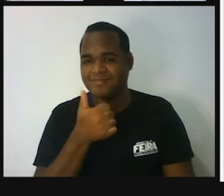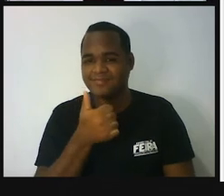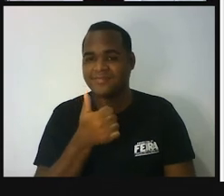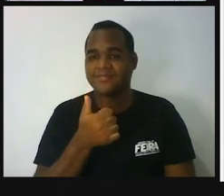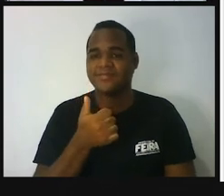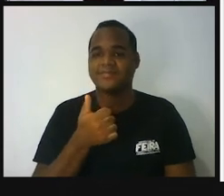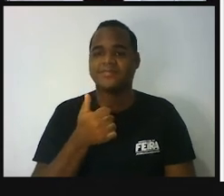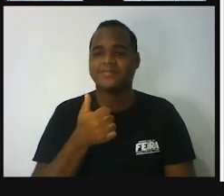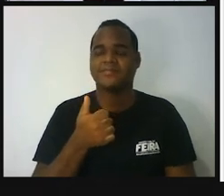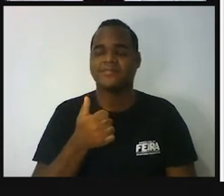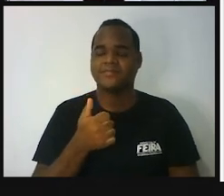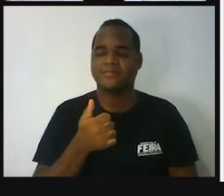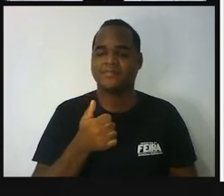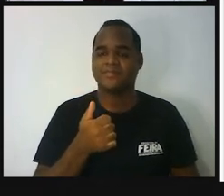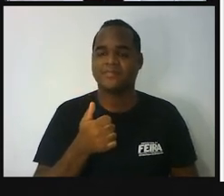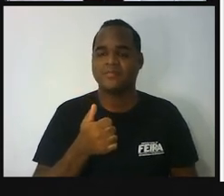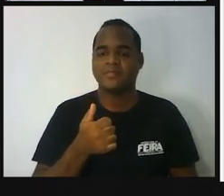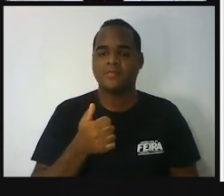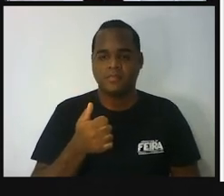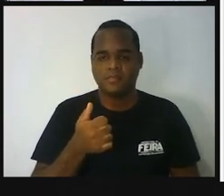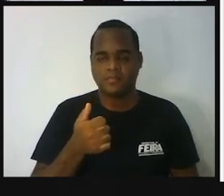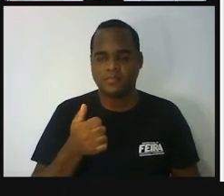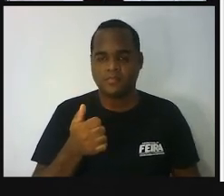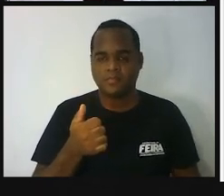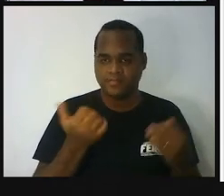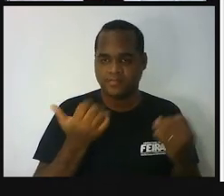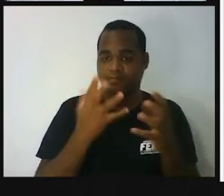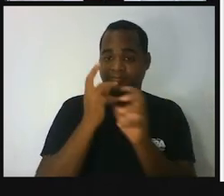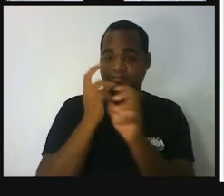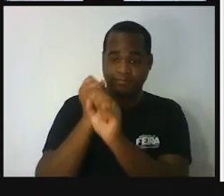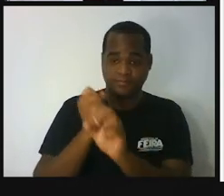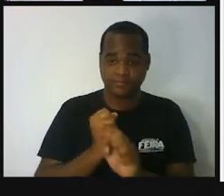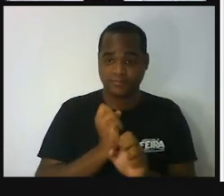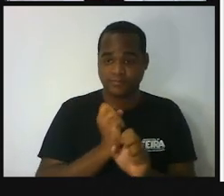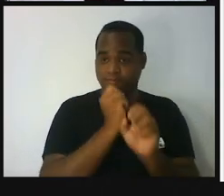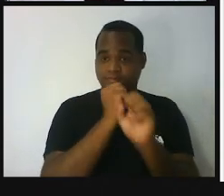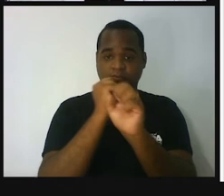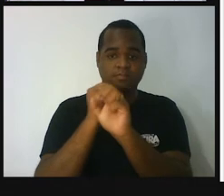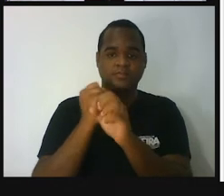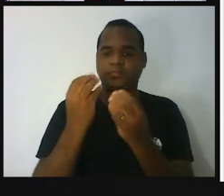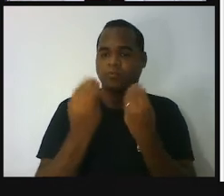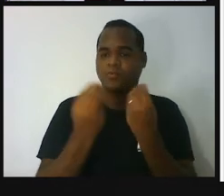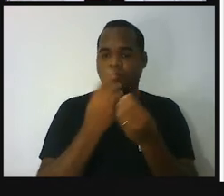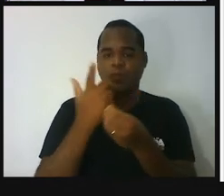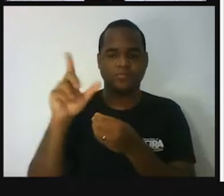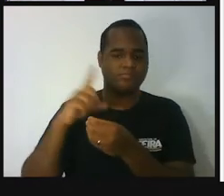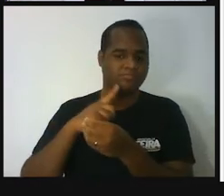Vamos agora olhar as medidas dos lados.